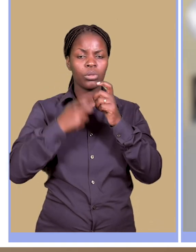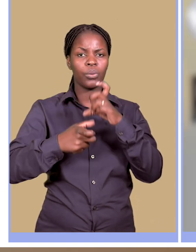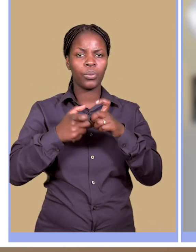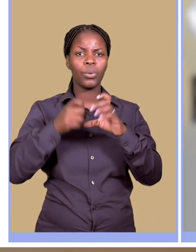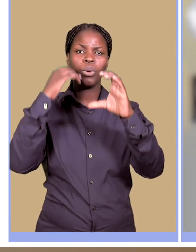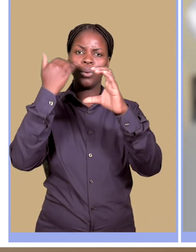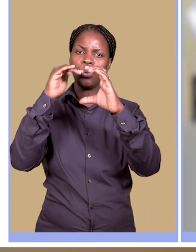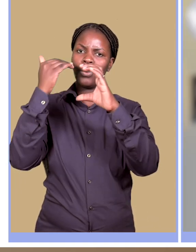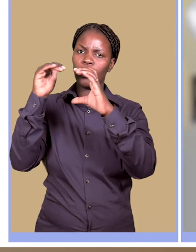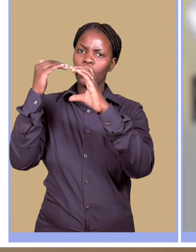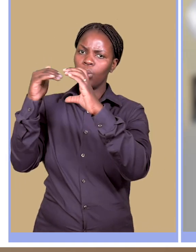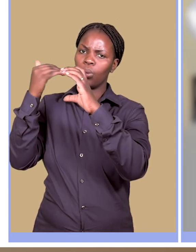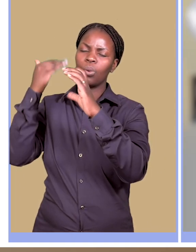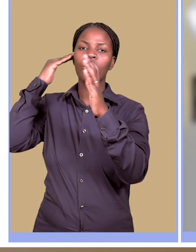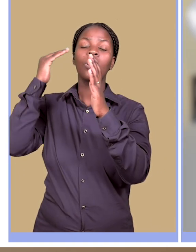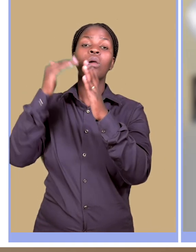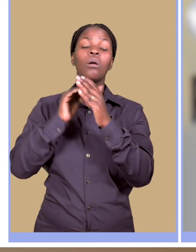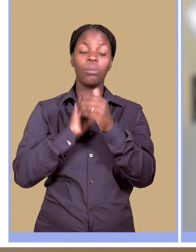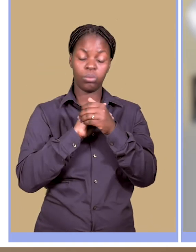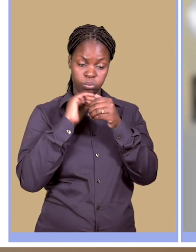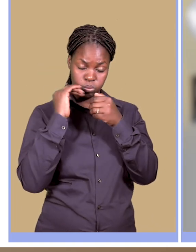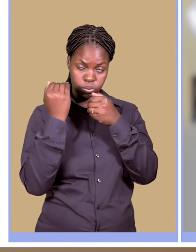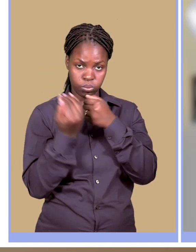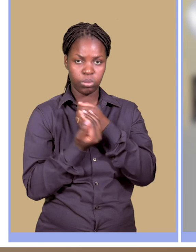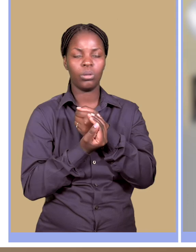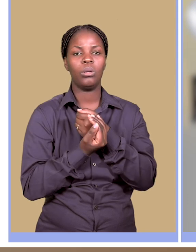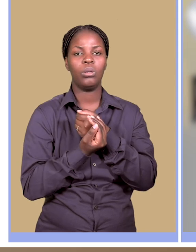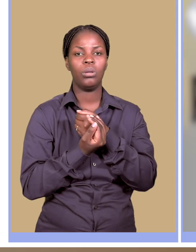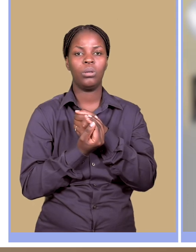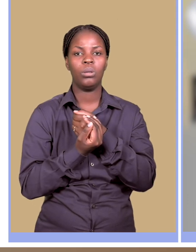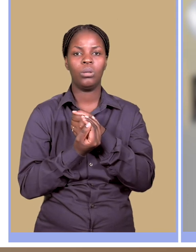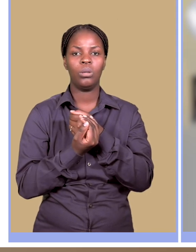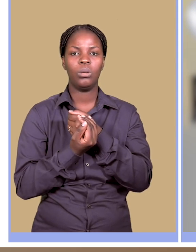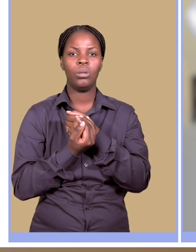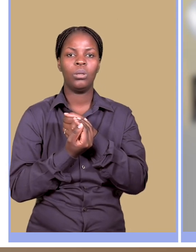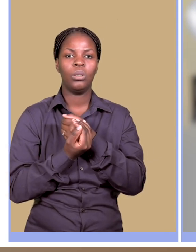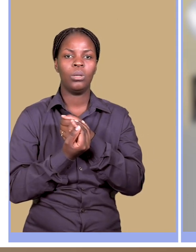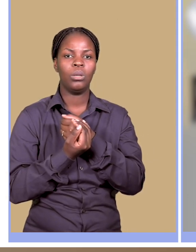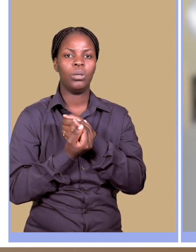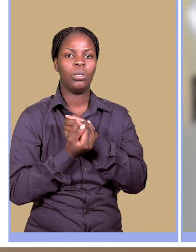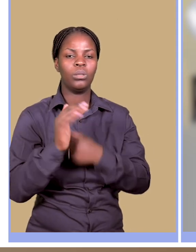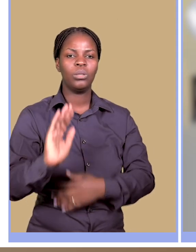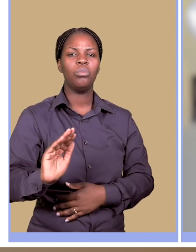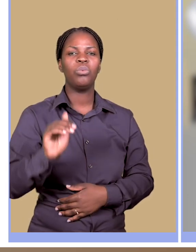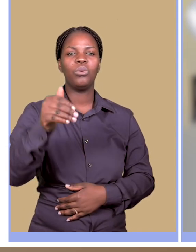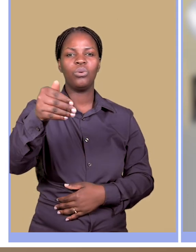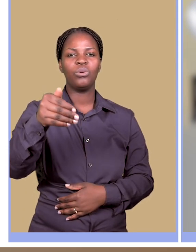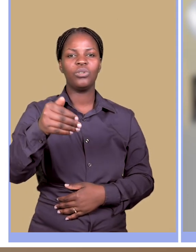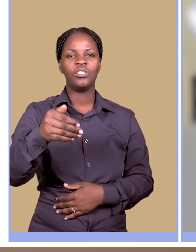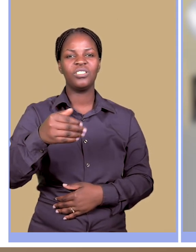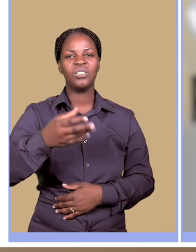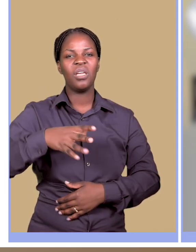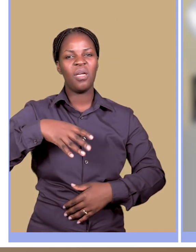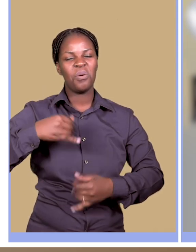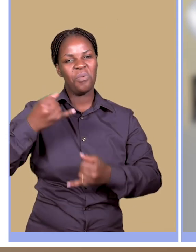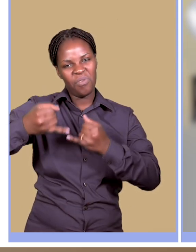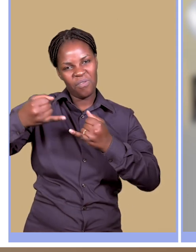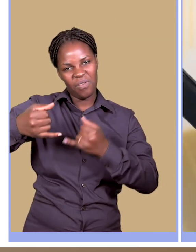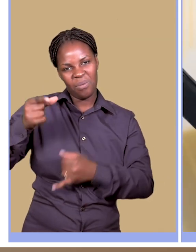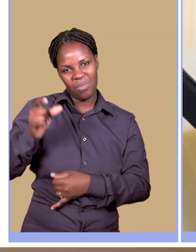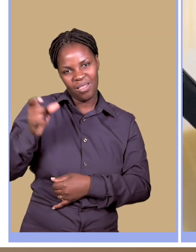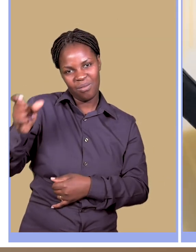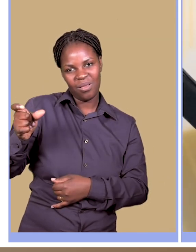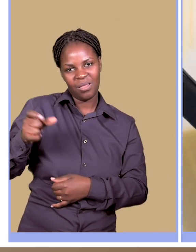receber mensagens nos seus telefones para precaver, e depois de responder essa questão vai entrar nas